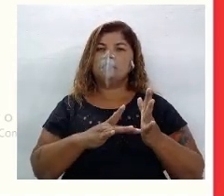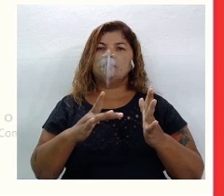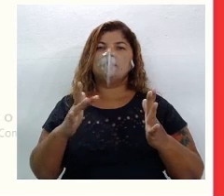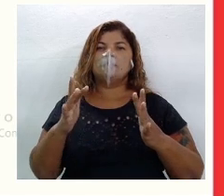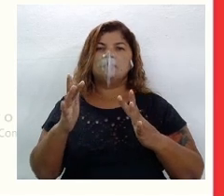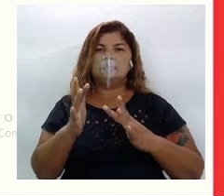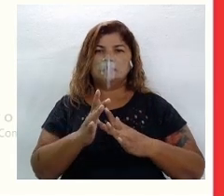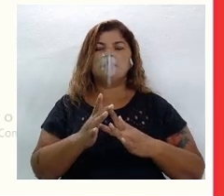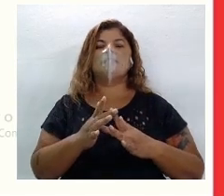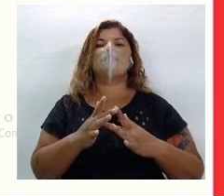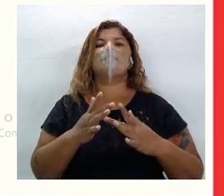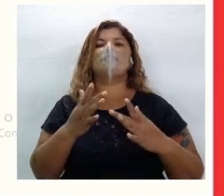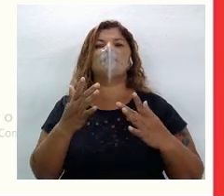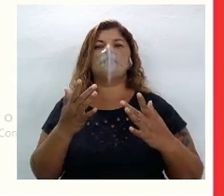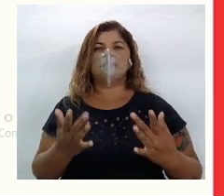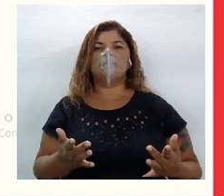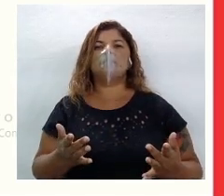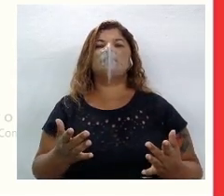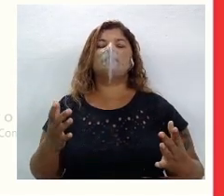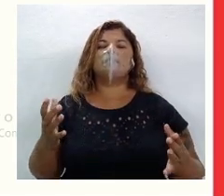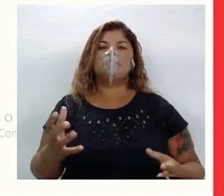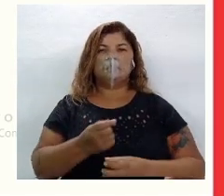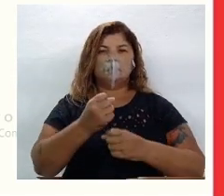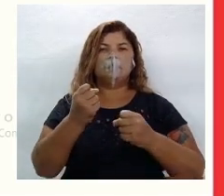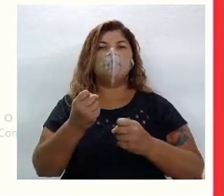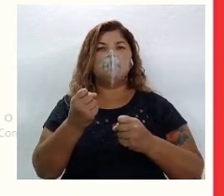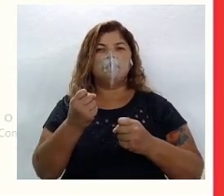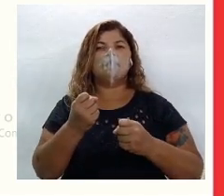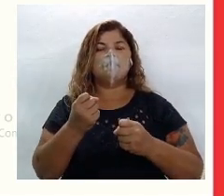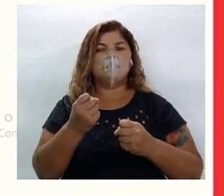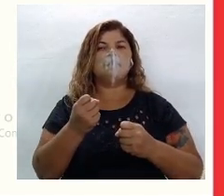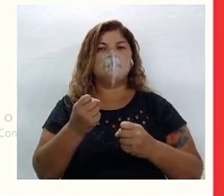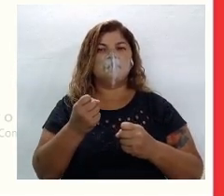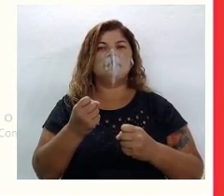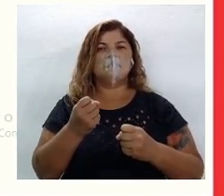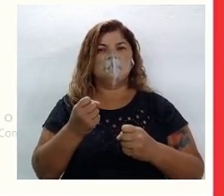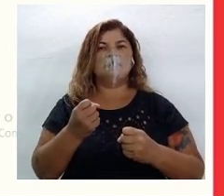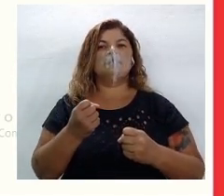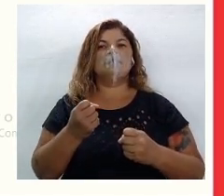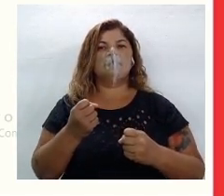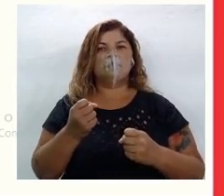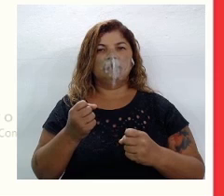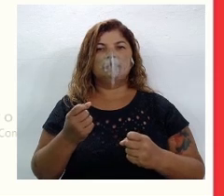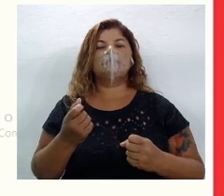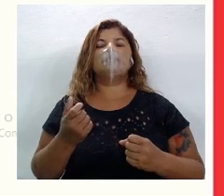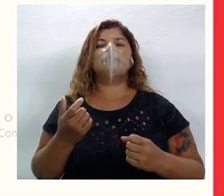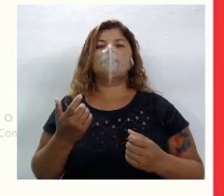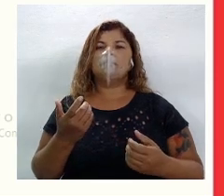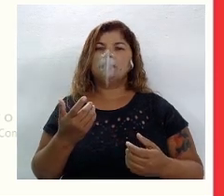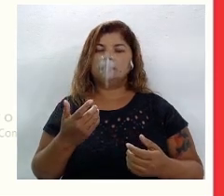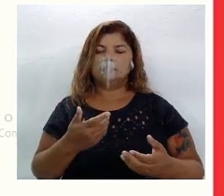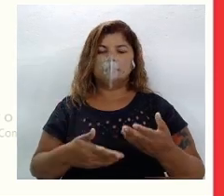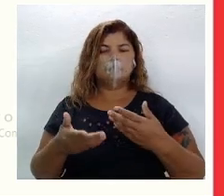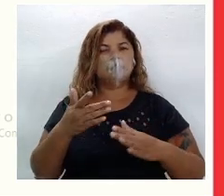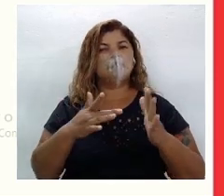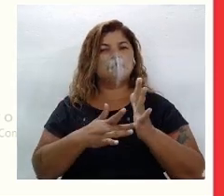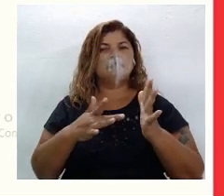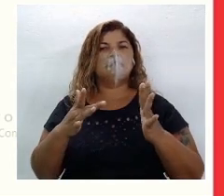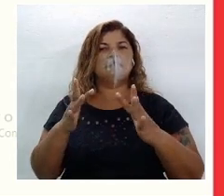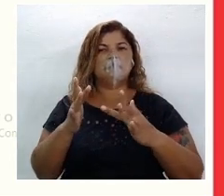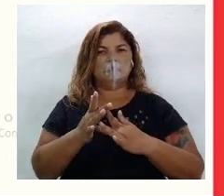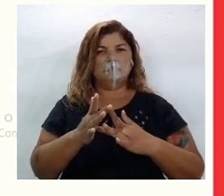solos Christus, a salvação só é alcançada através do intermédio de Jesus